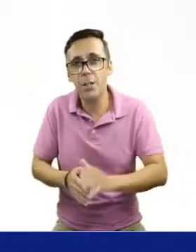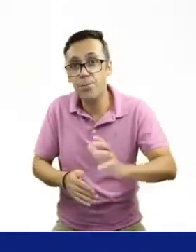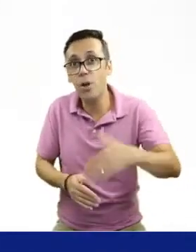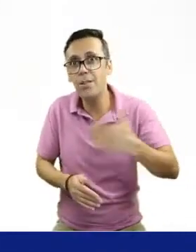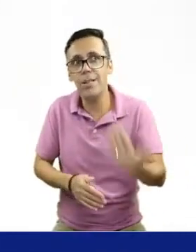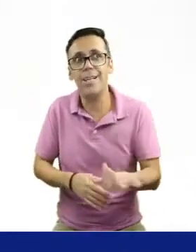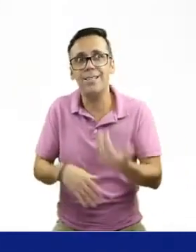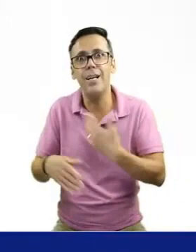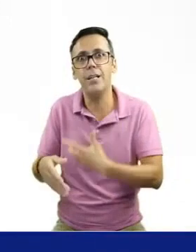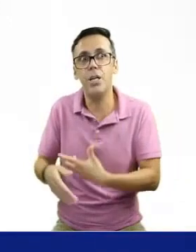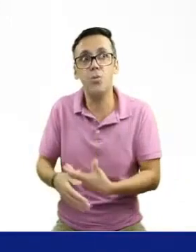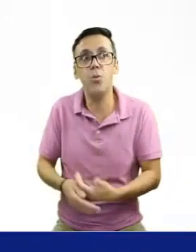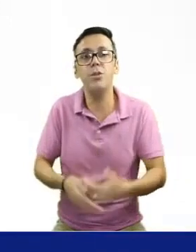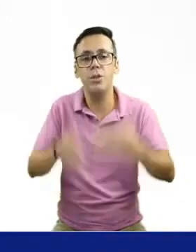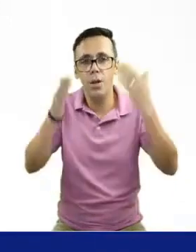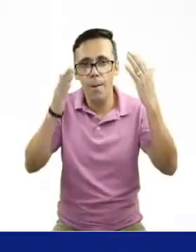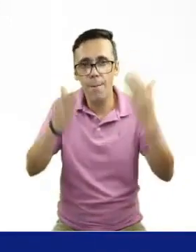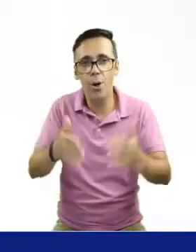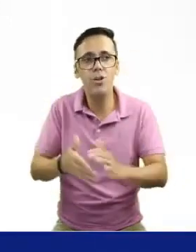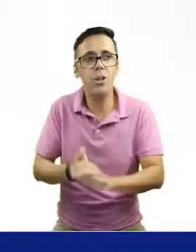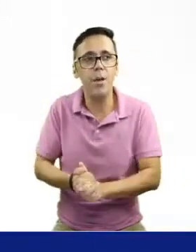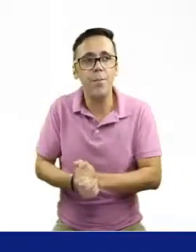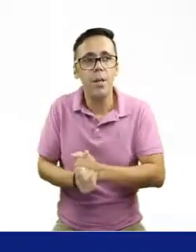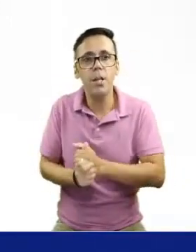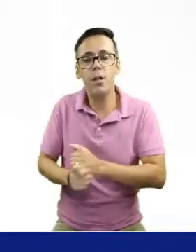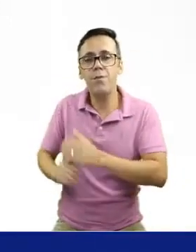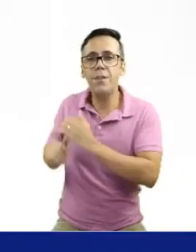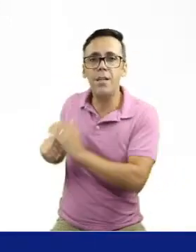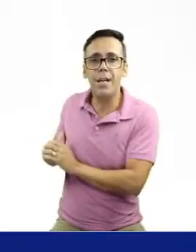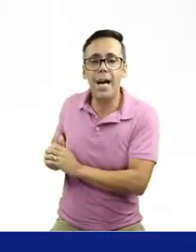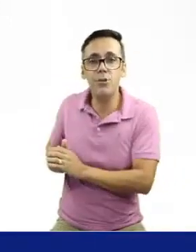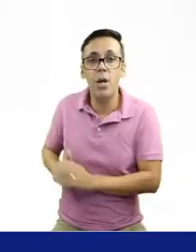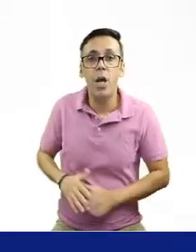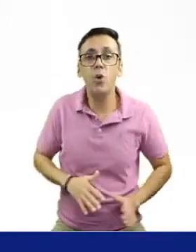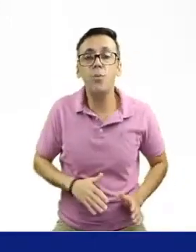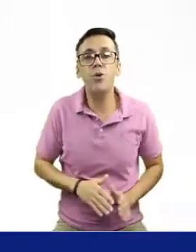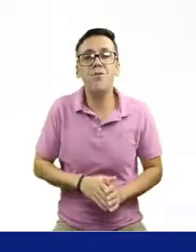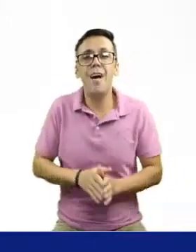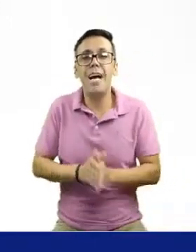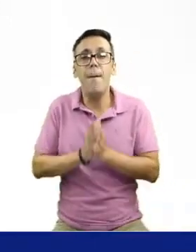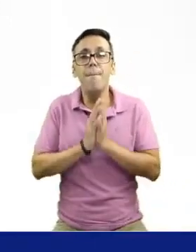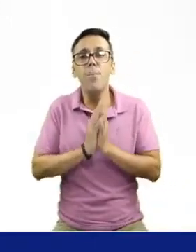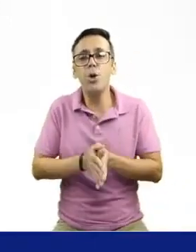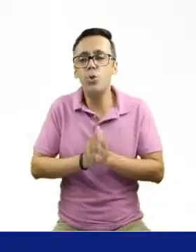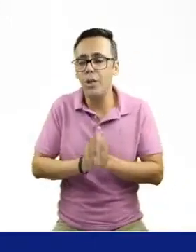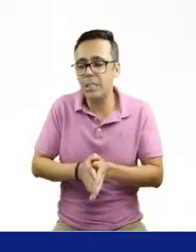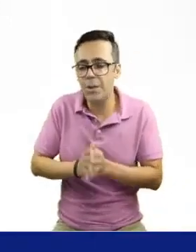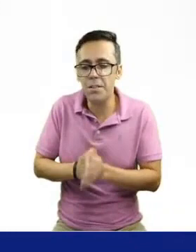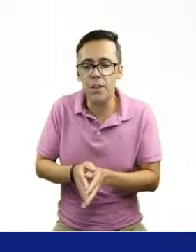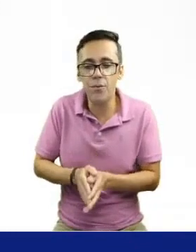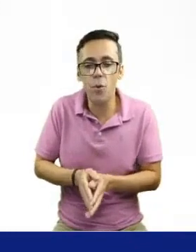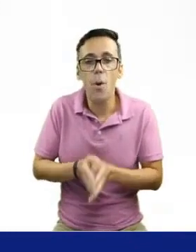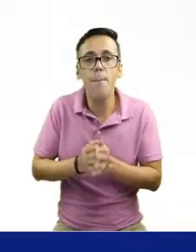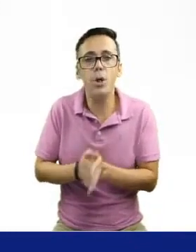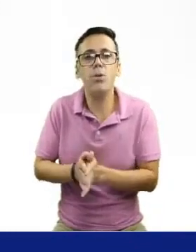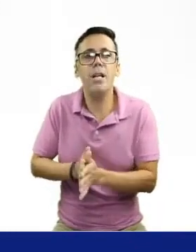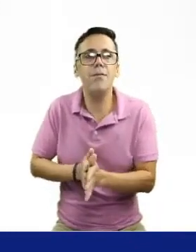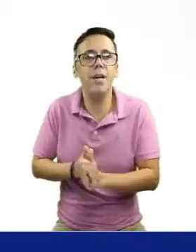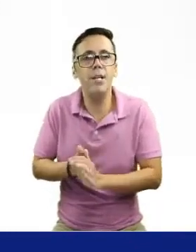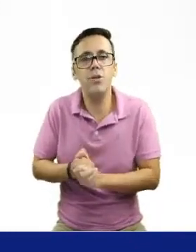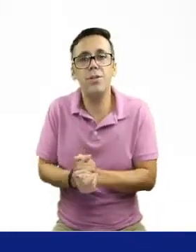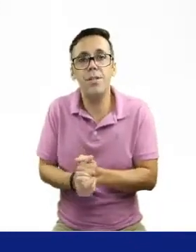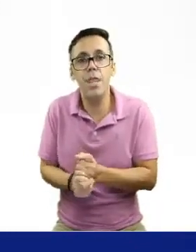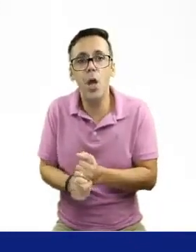tem mas pode ser que essa realidade mude pode também então fiquem ligados é o número de vaga muito expressivo